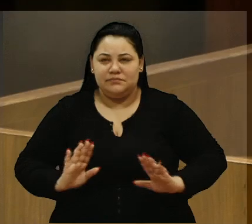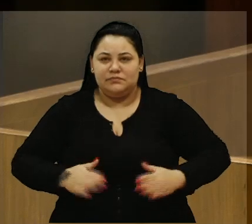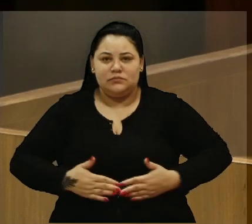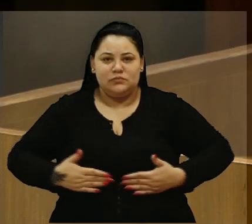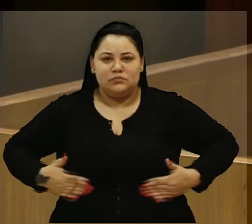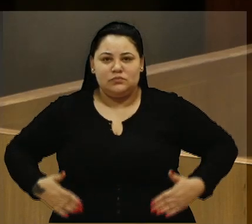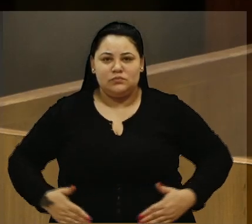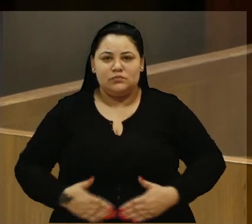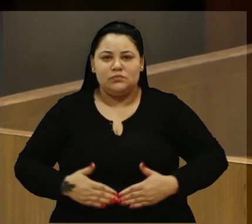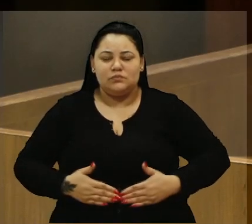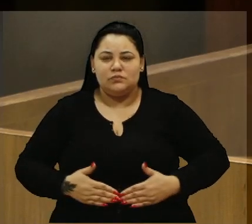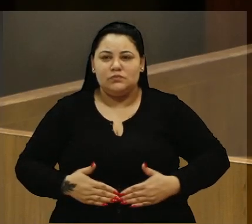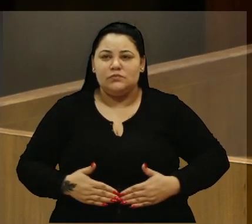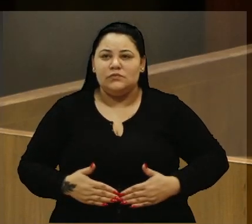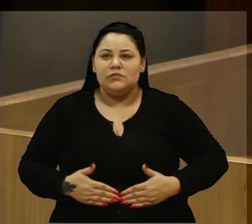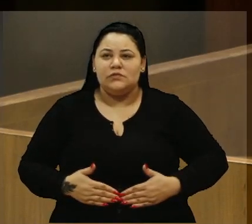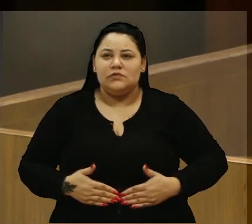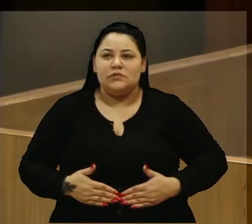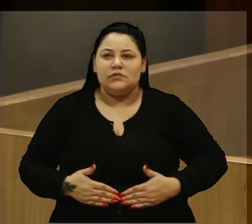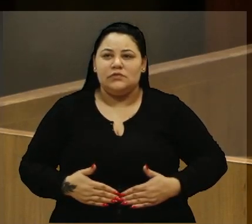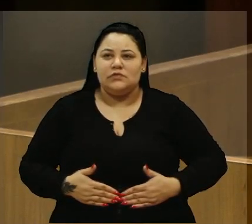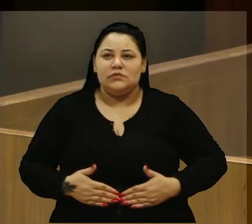O custo foi de R$